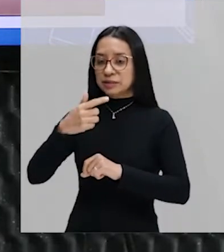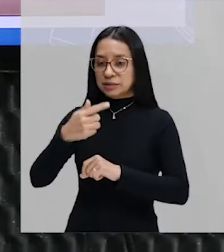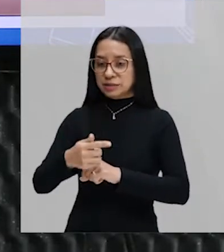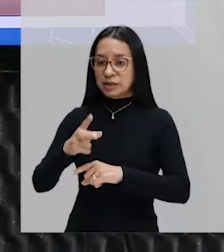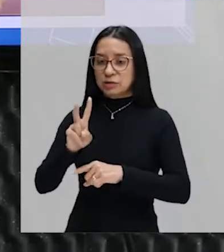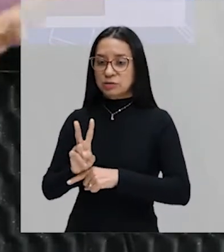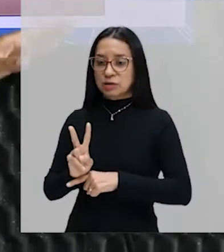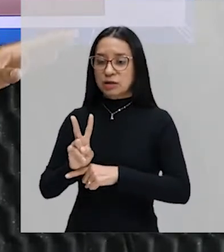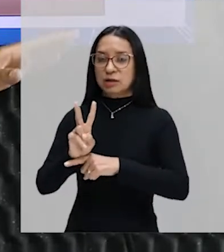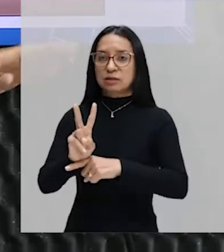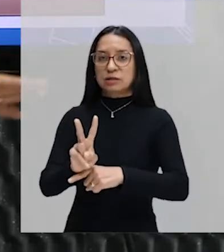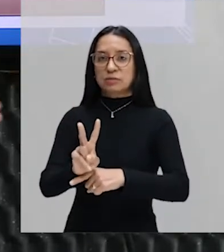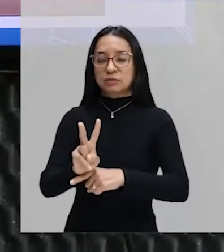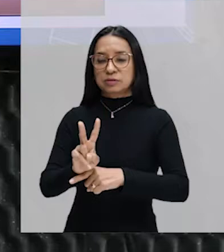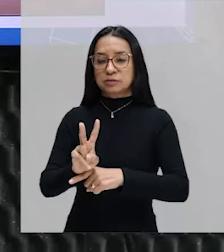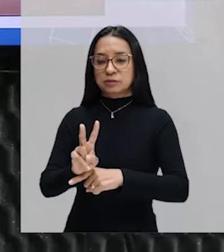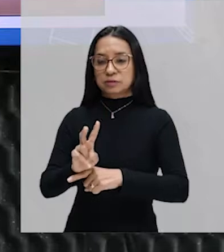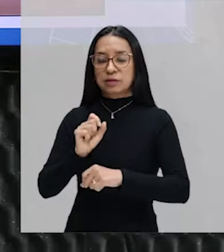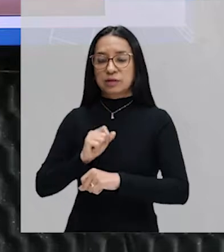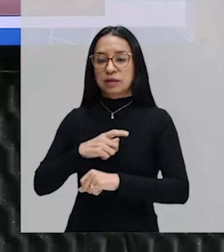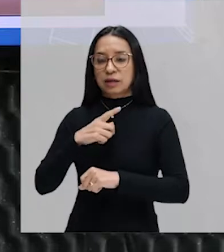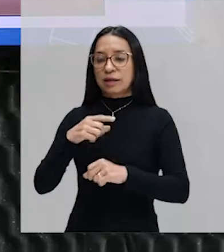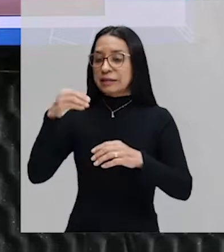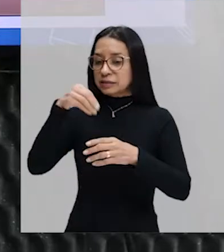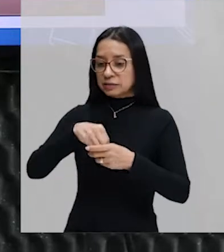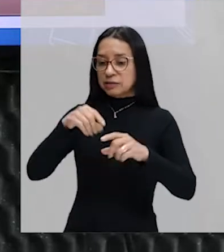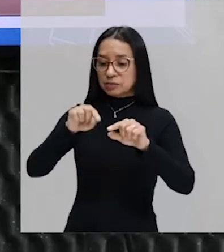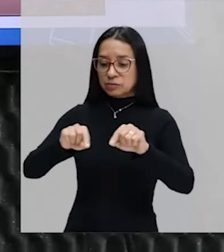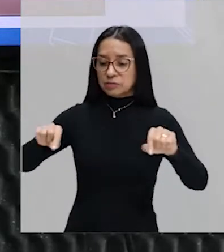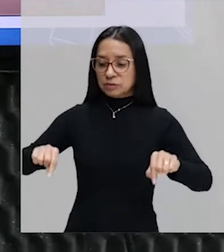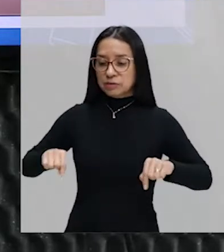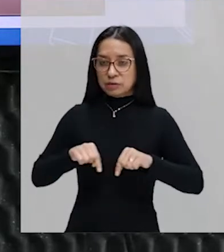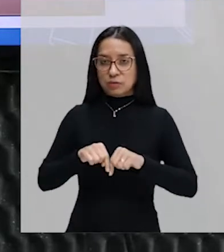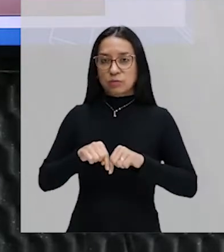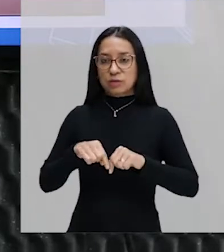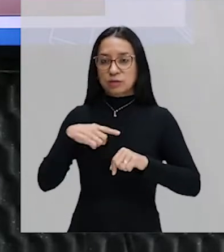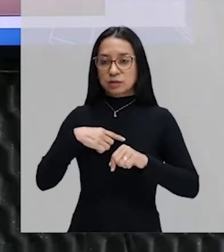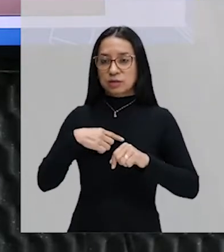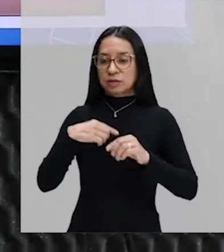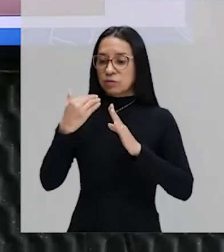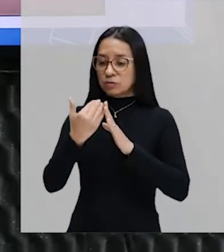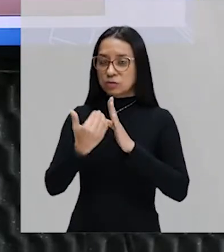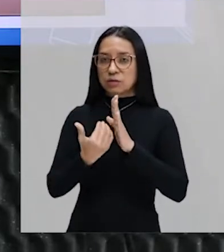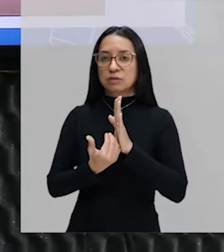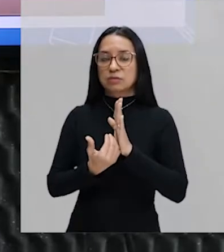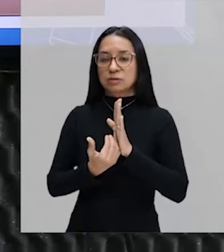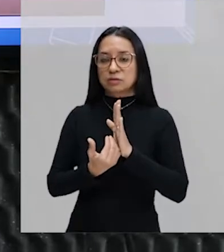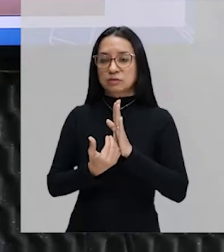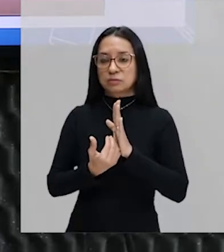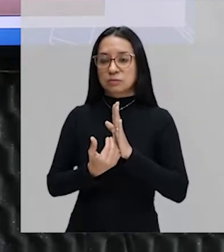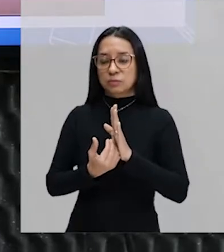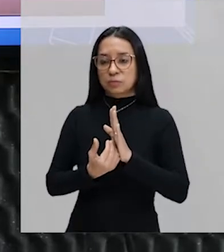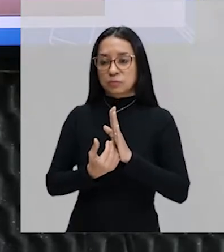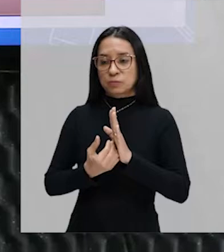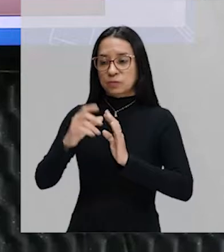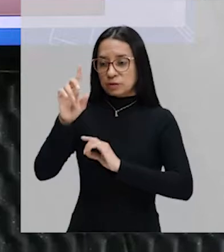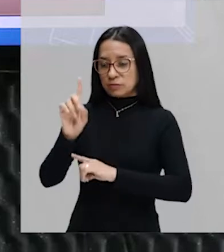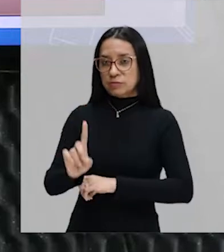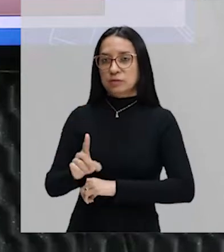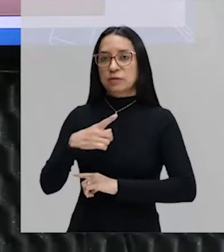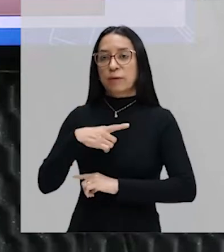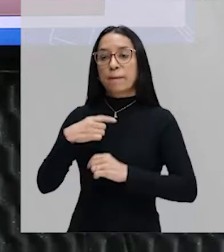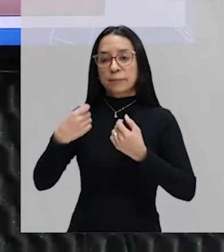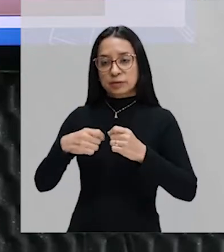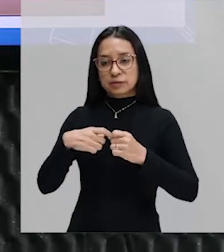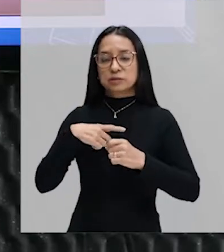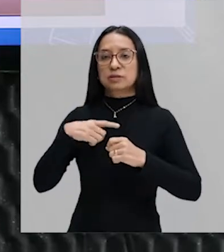essa classificação funcional, que existe um critério de classificação de níveis de deficiências, né, tem que ter um certo